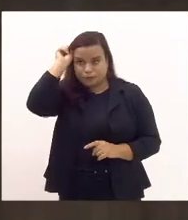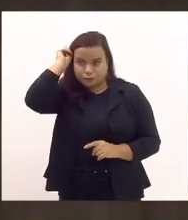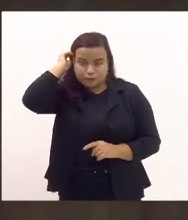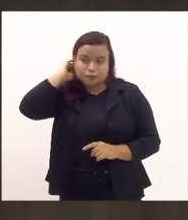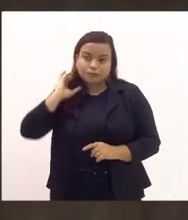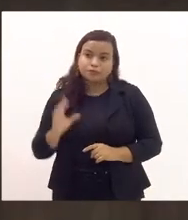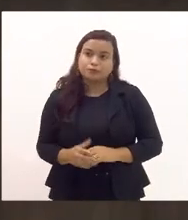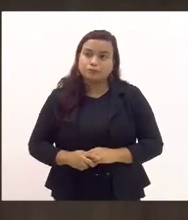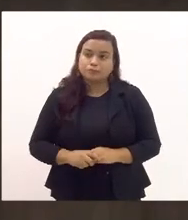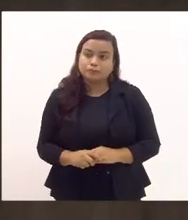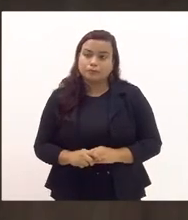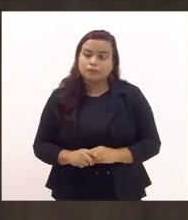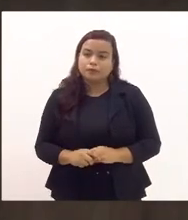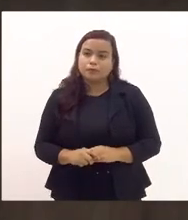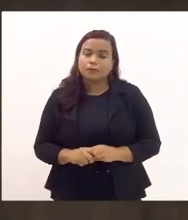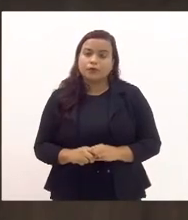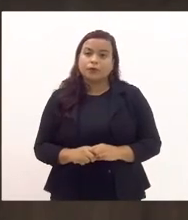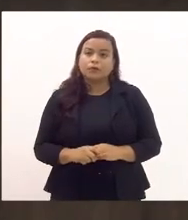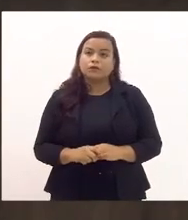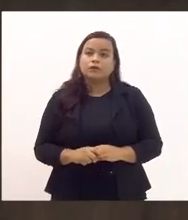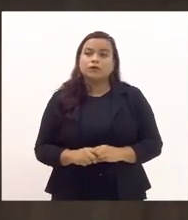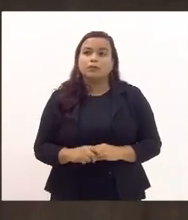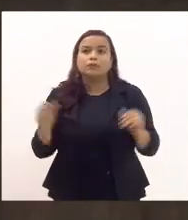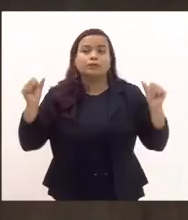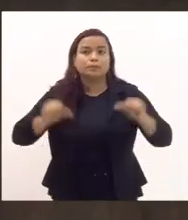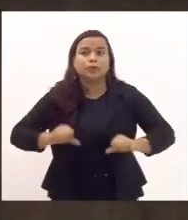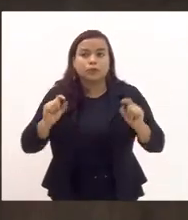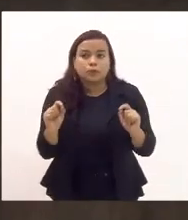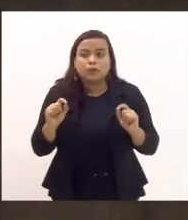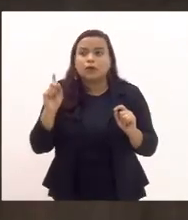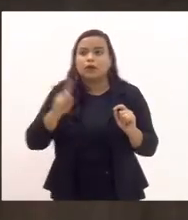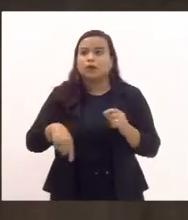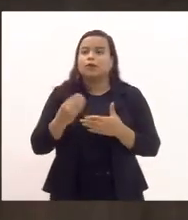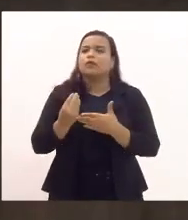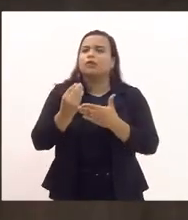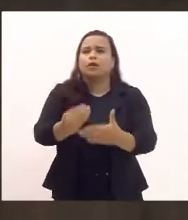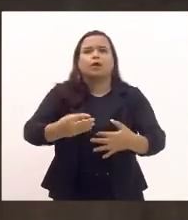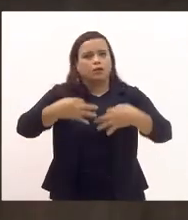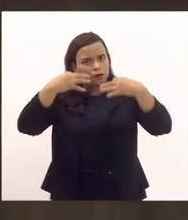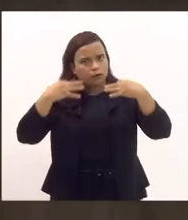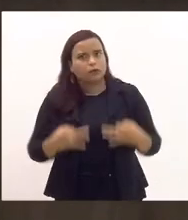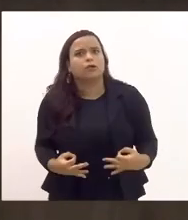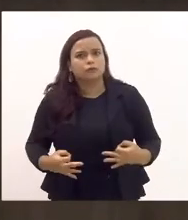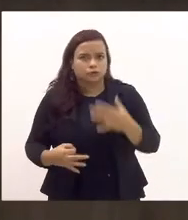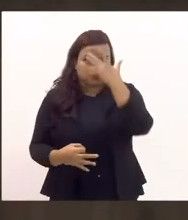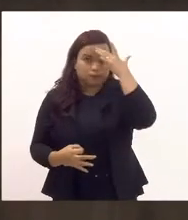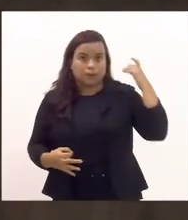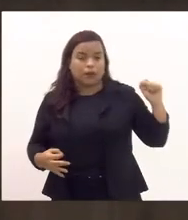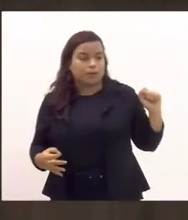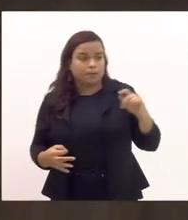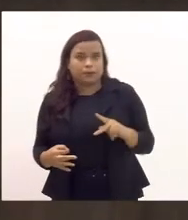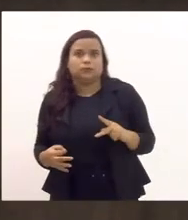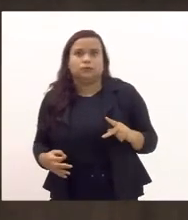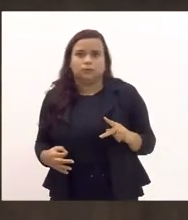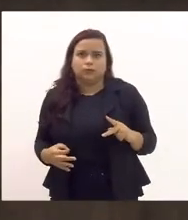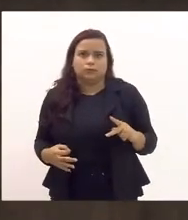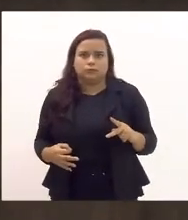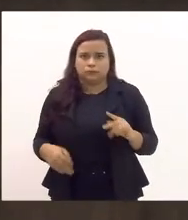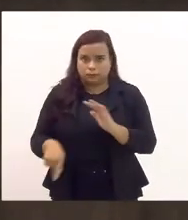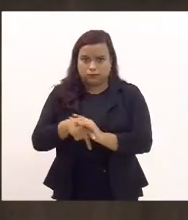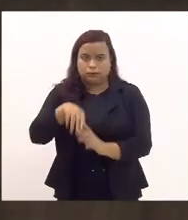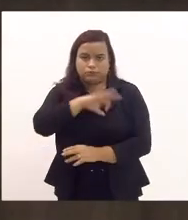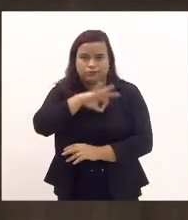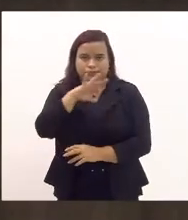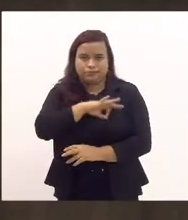é é uma coisa é pior ainda que é garantir aos e da